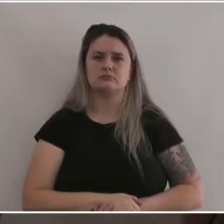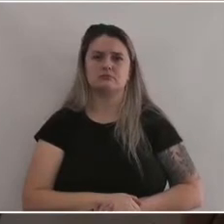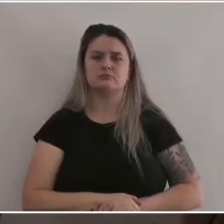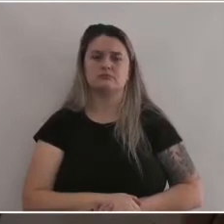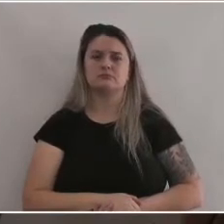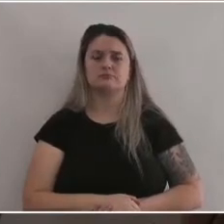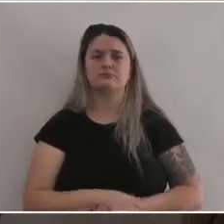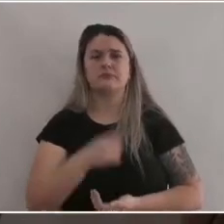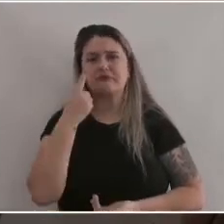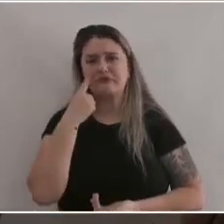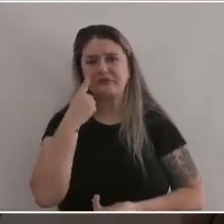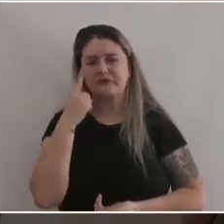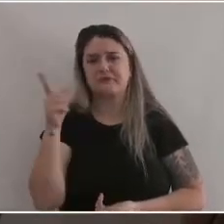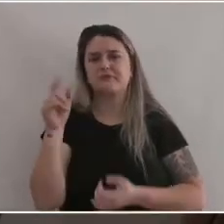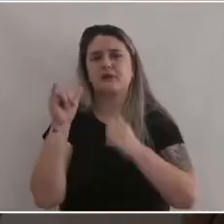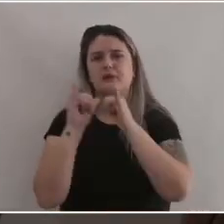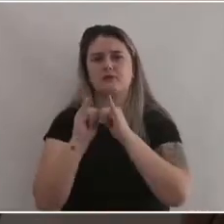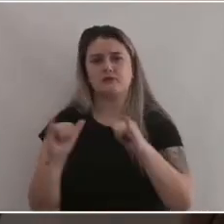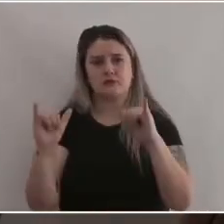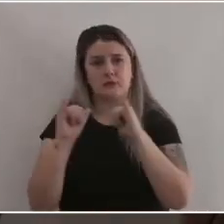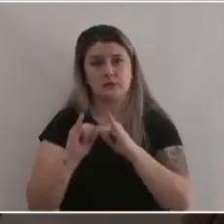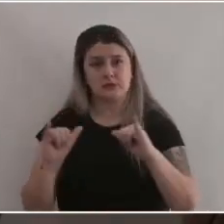Aqui também algumas informações